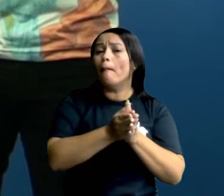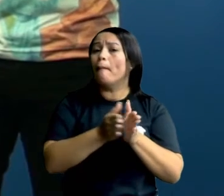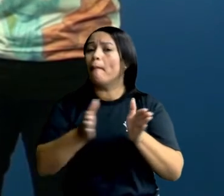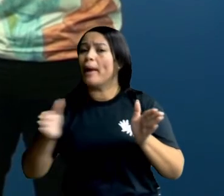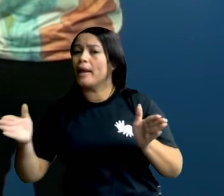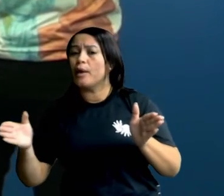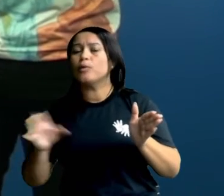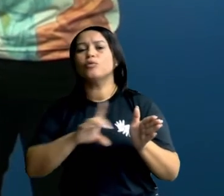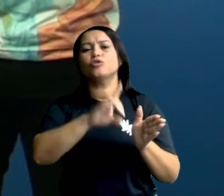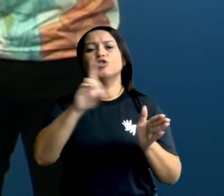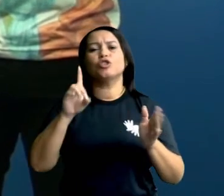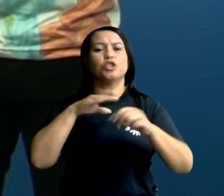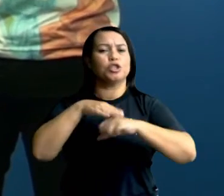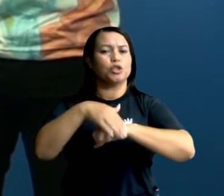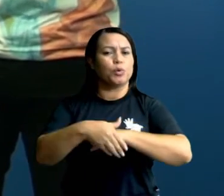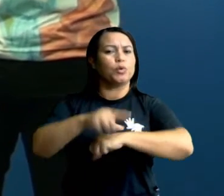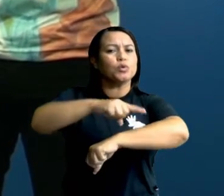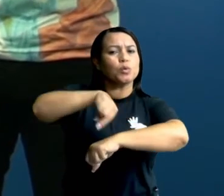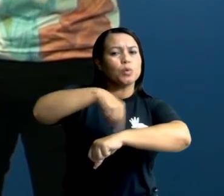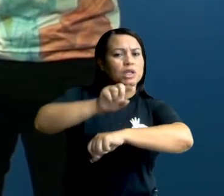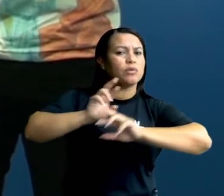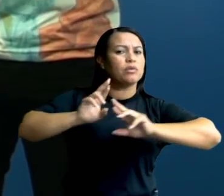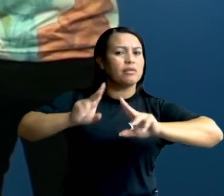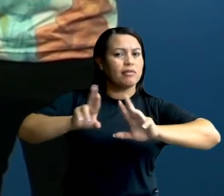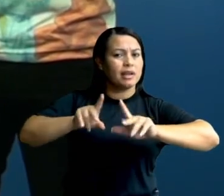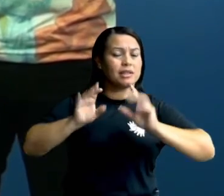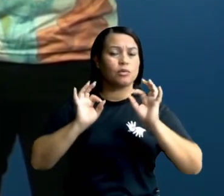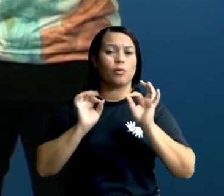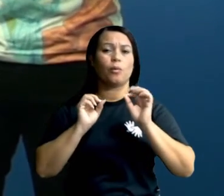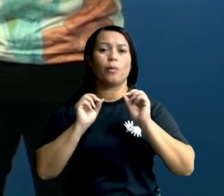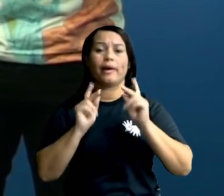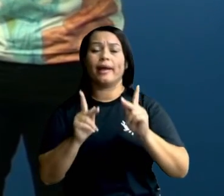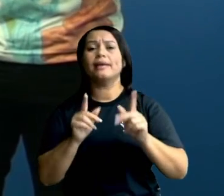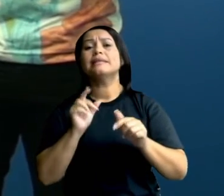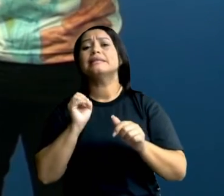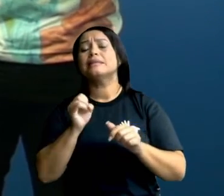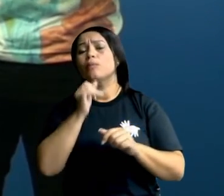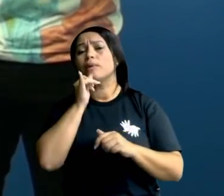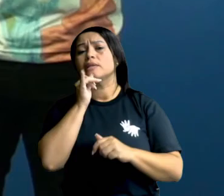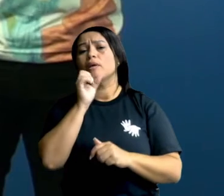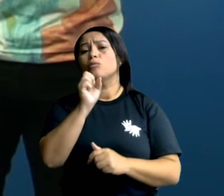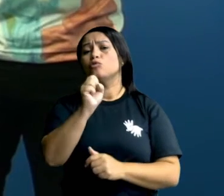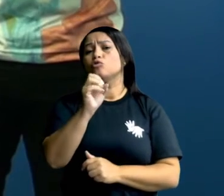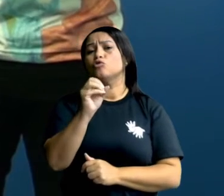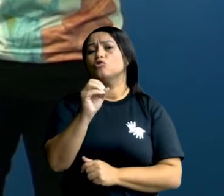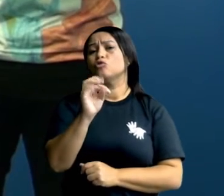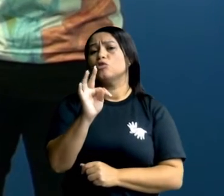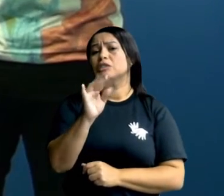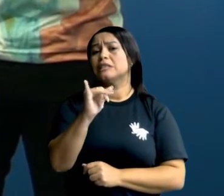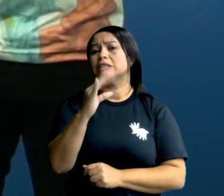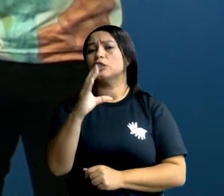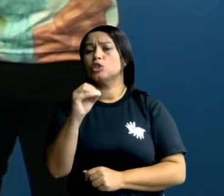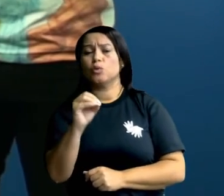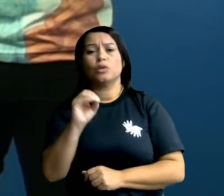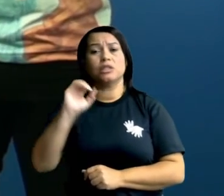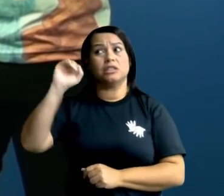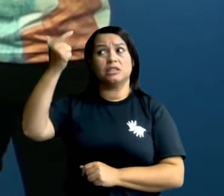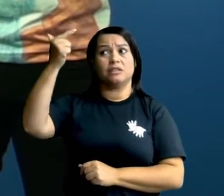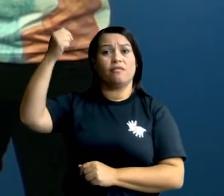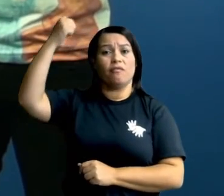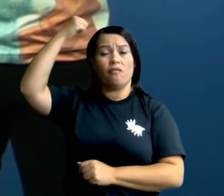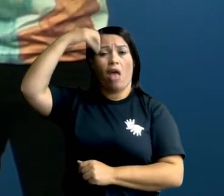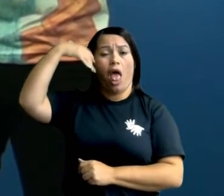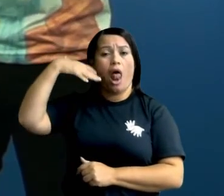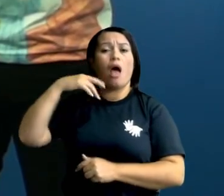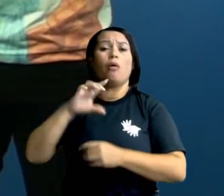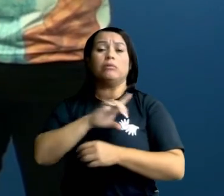de dias e noites com duração diferente, tá? Se for o solstício de verão, dias mais longos, se for o solstício